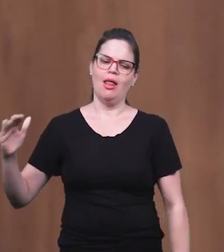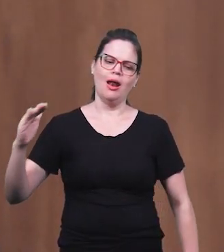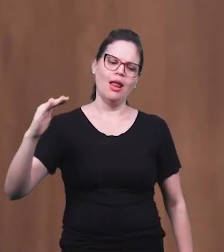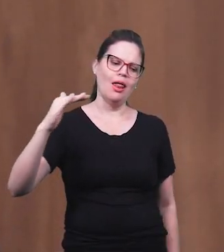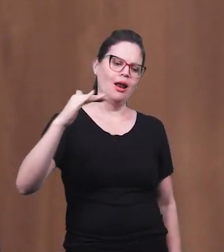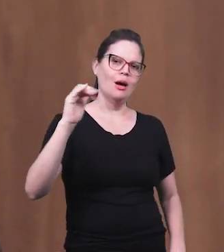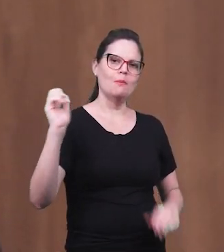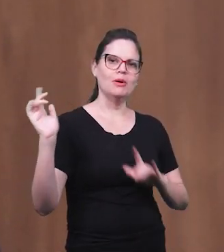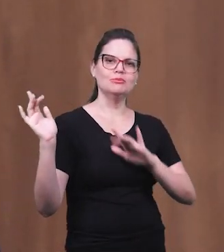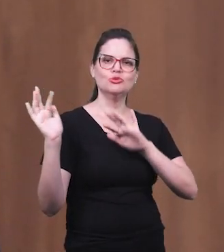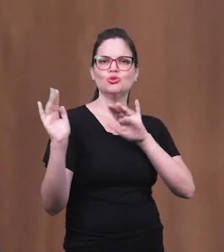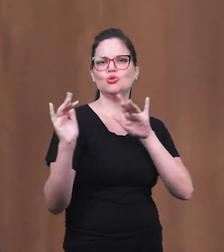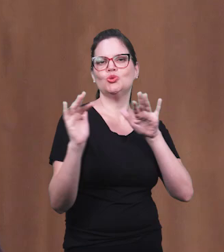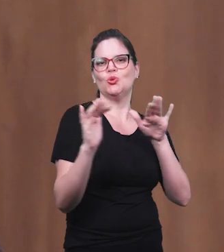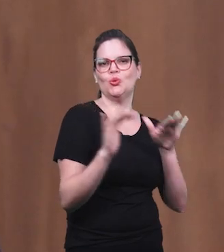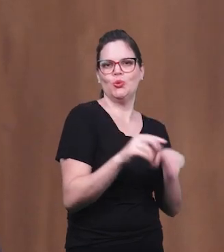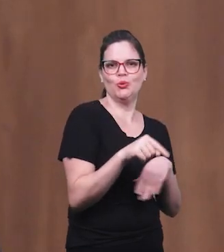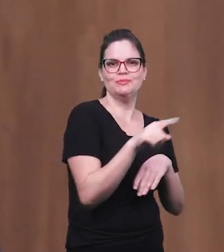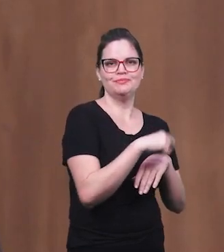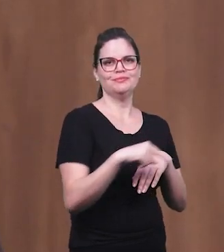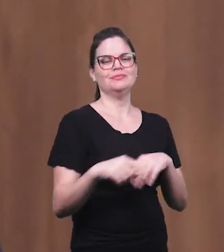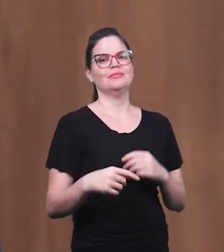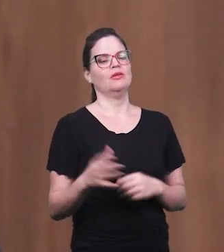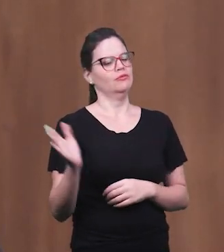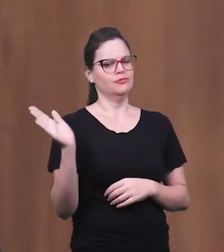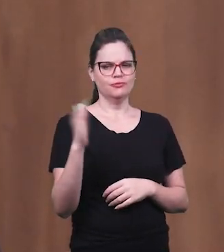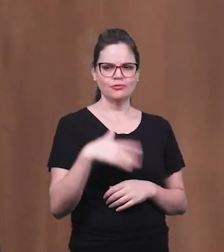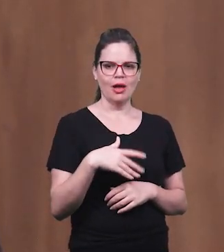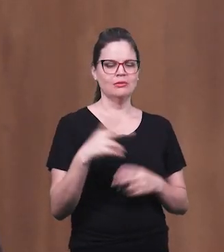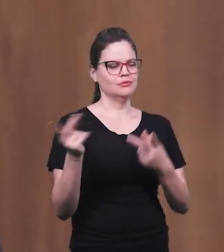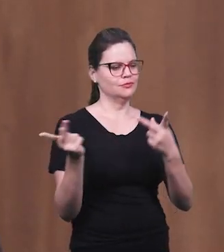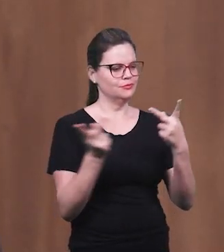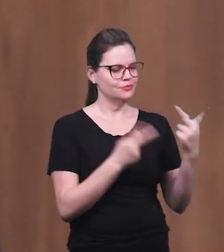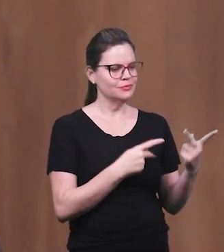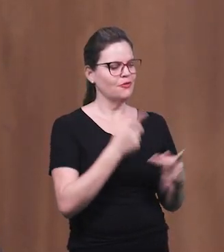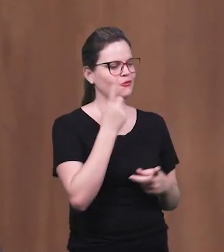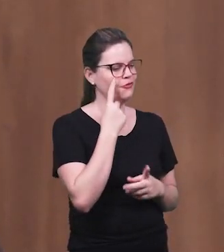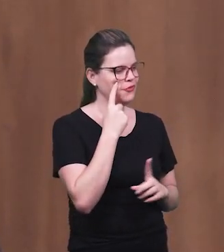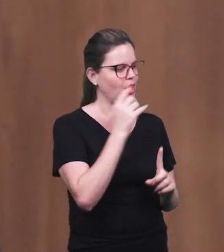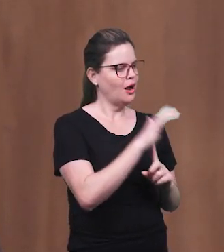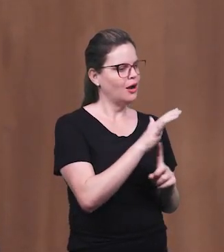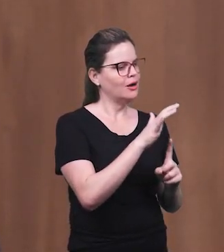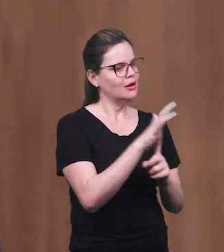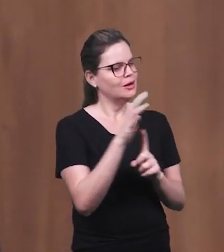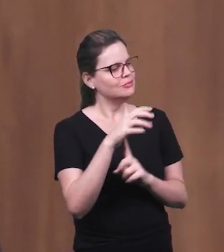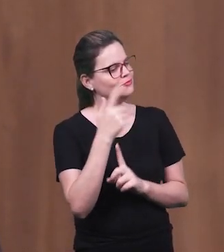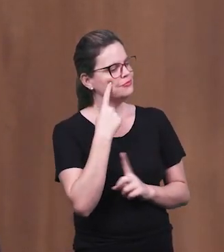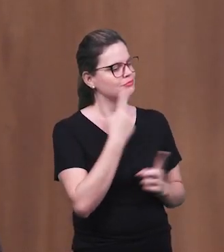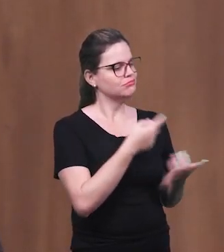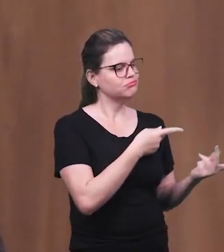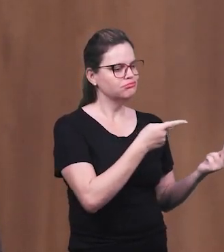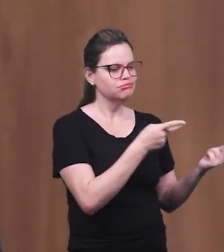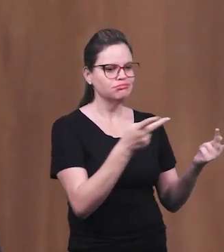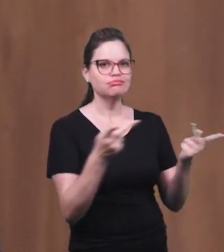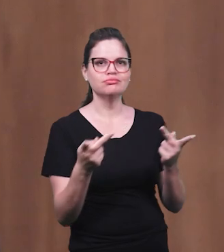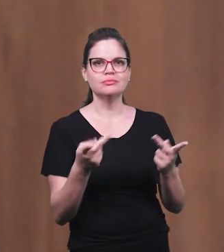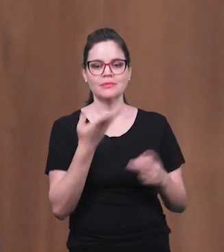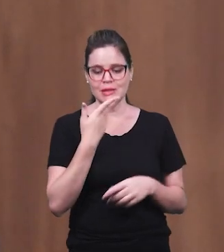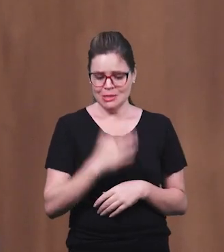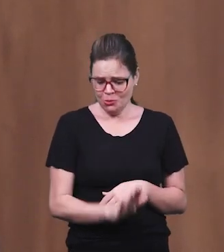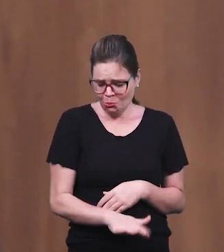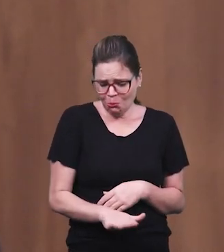escolas vizinhas, né? Vêm e passam nos estandes e olham. Então são